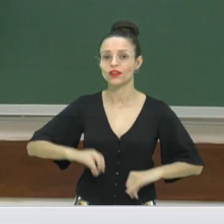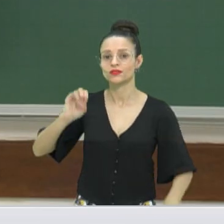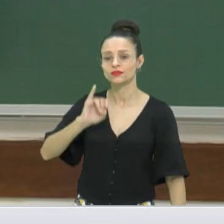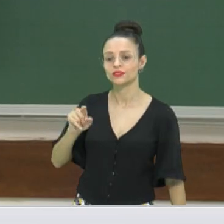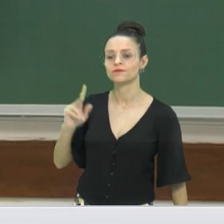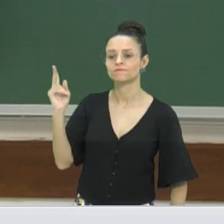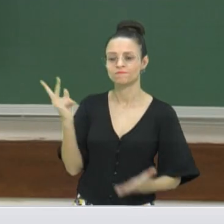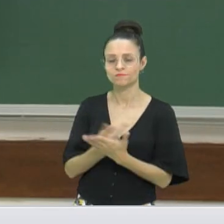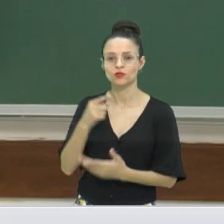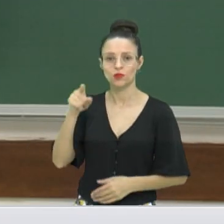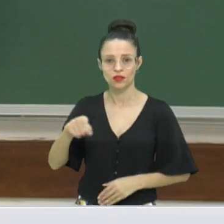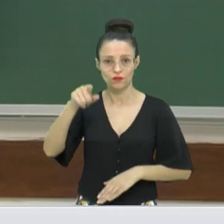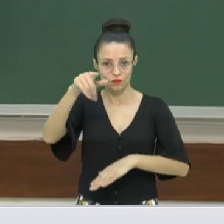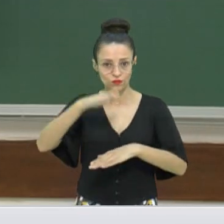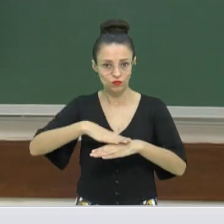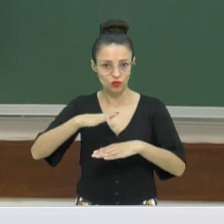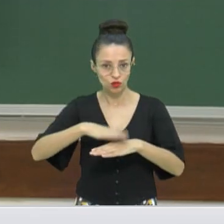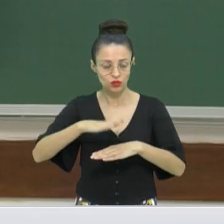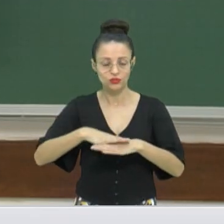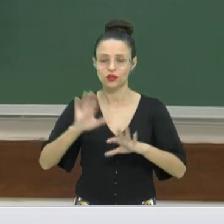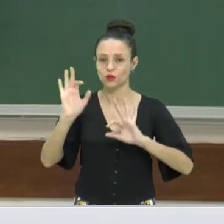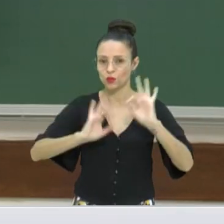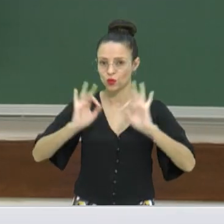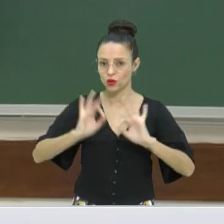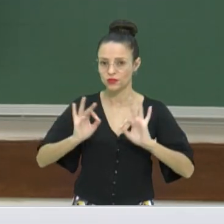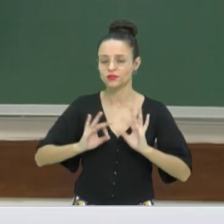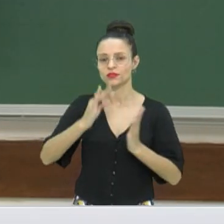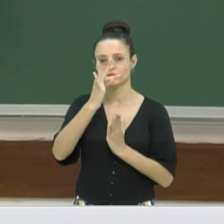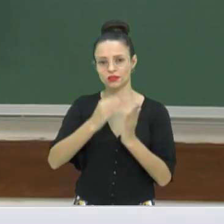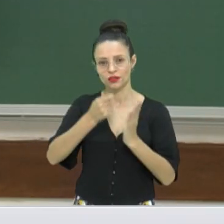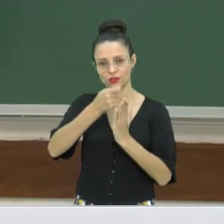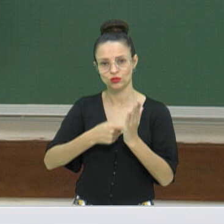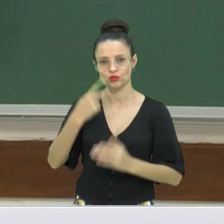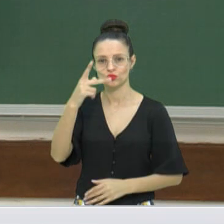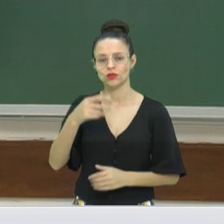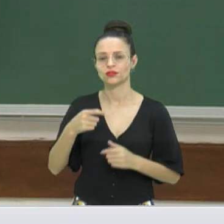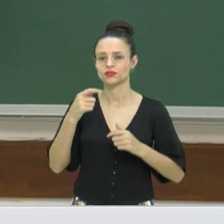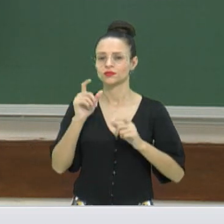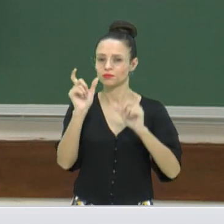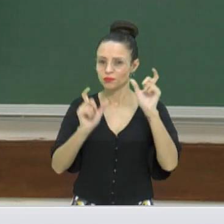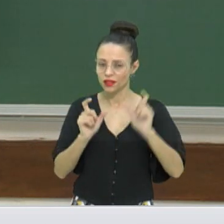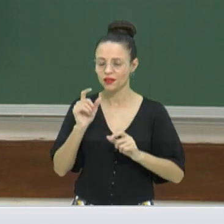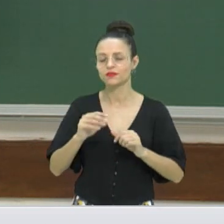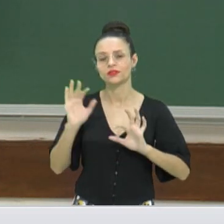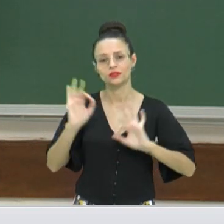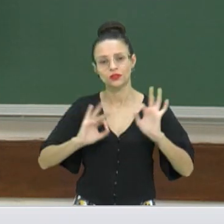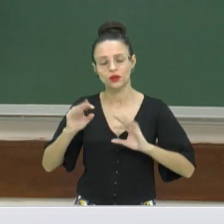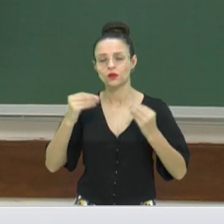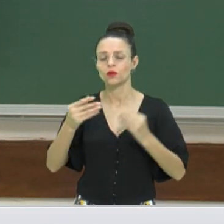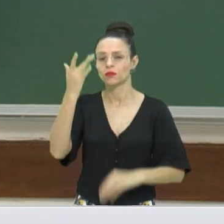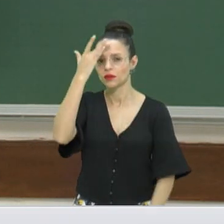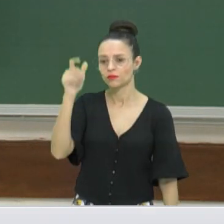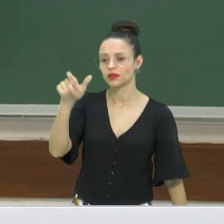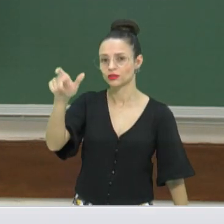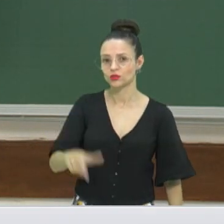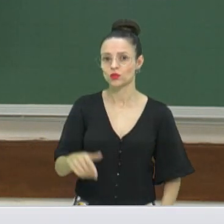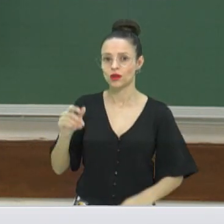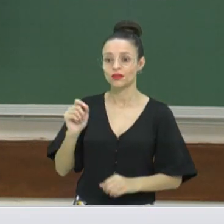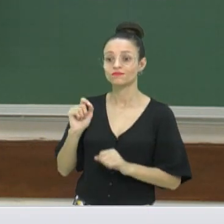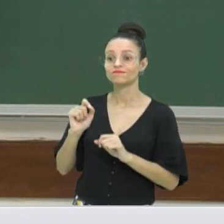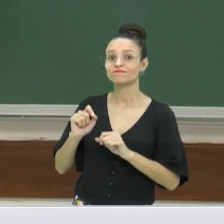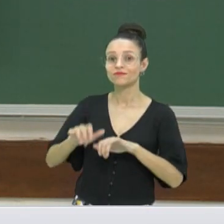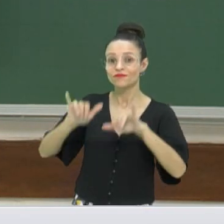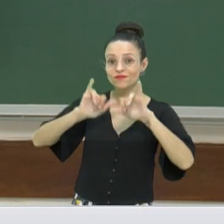de fake news. Agora é você organizando esse texto conforme as suas palavras e dizendo: uma pessoa que é alvo de fake